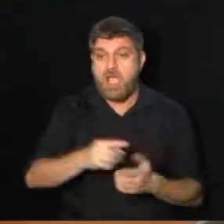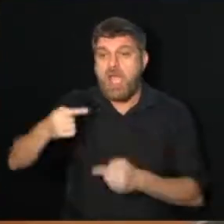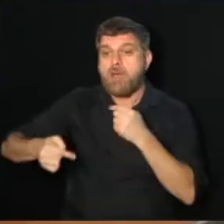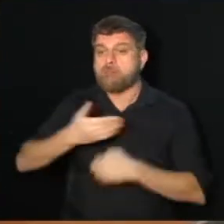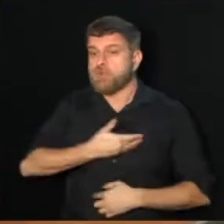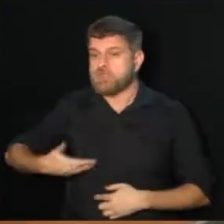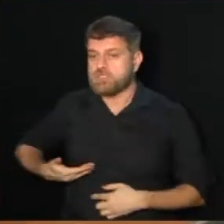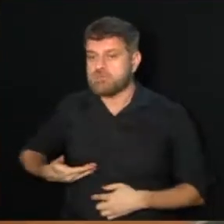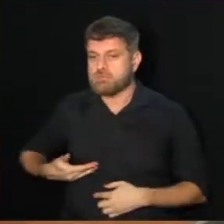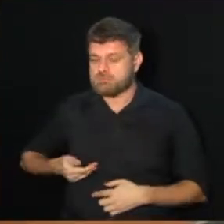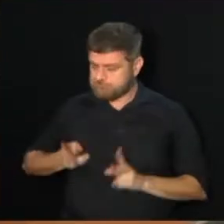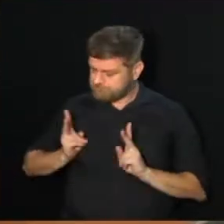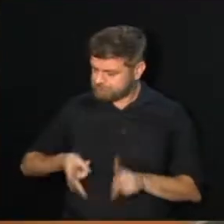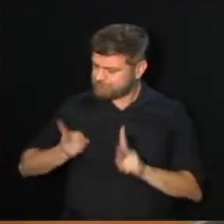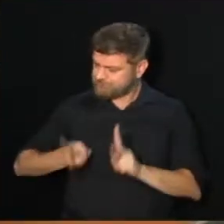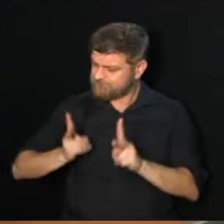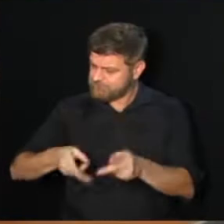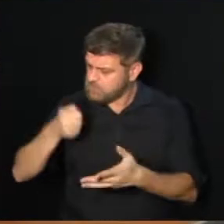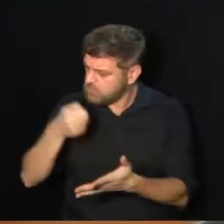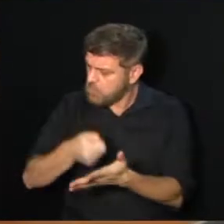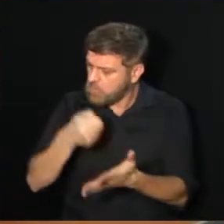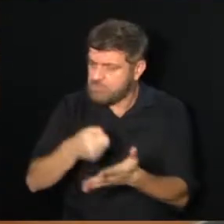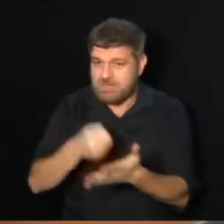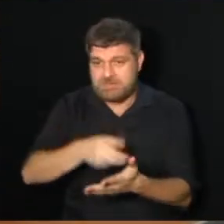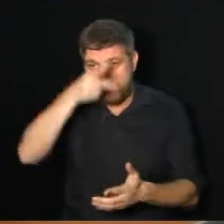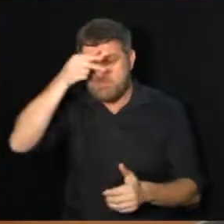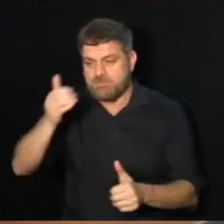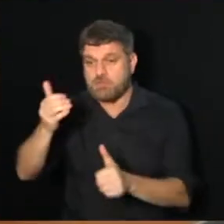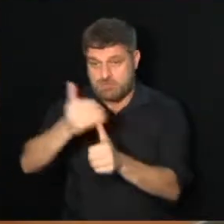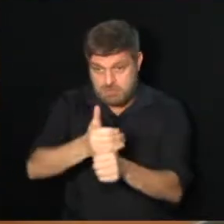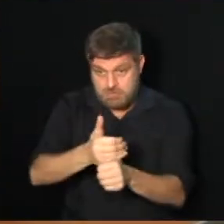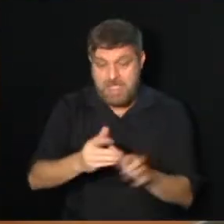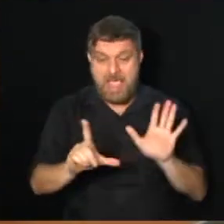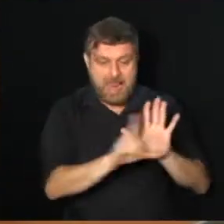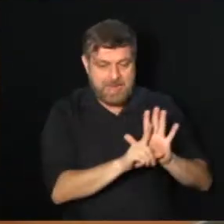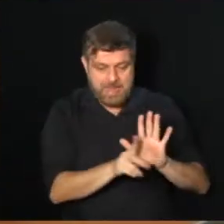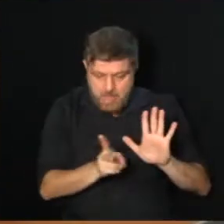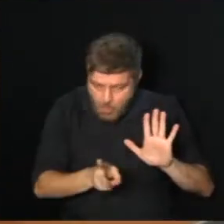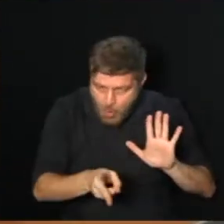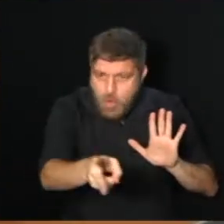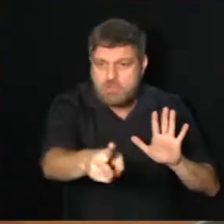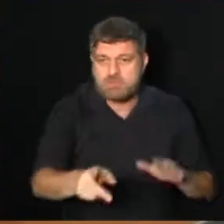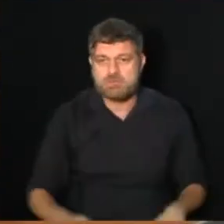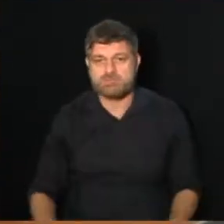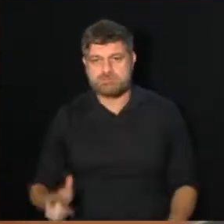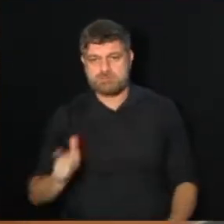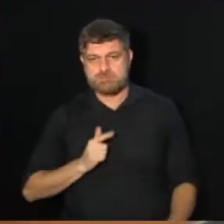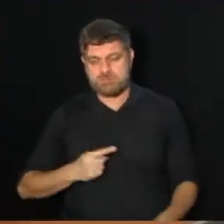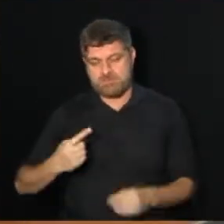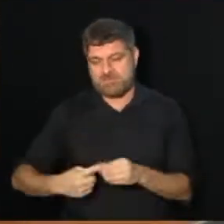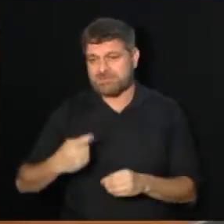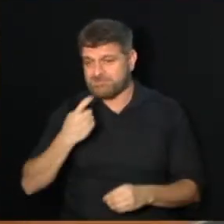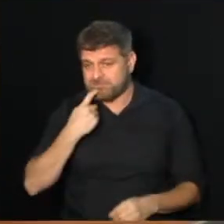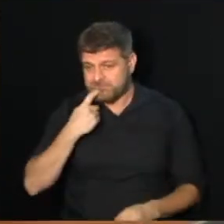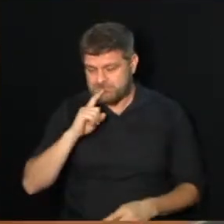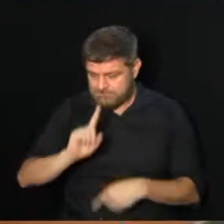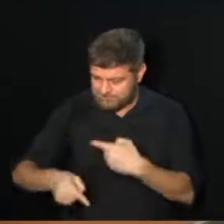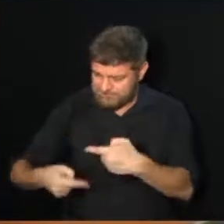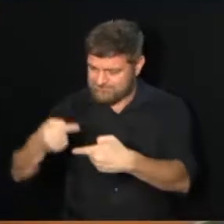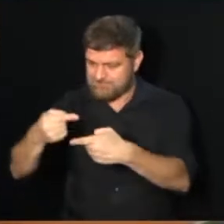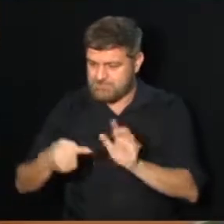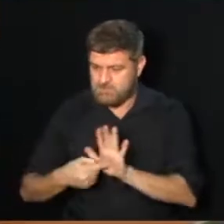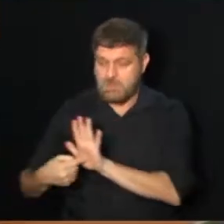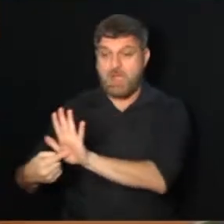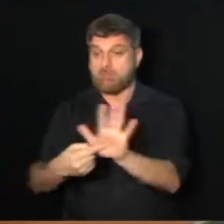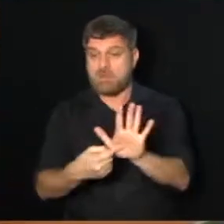pública e ele é uma obrigação que o governo faça. Então o Estado brasileiro, agora através do município de Campinas, está dando esse passo